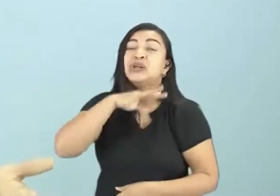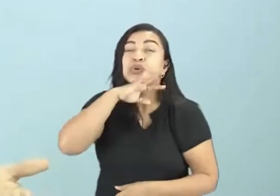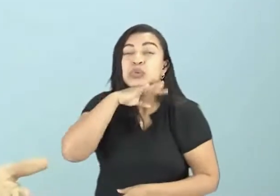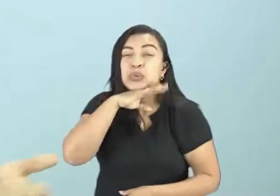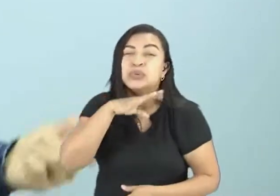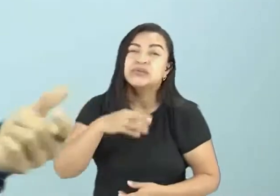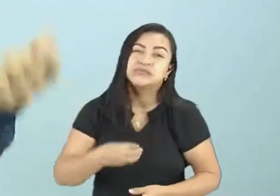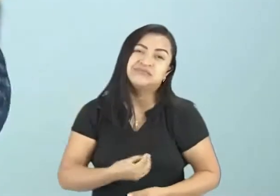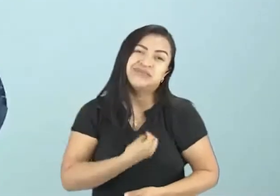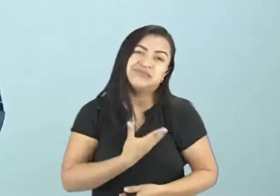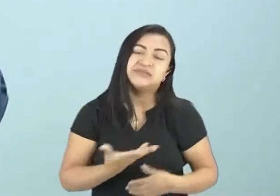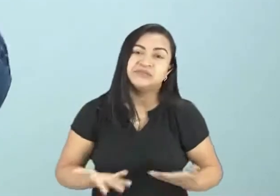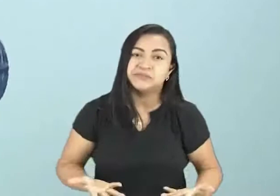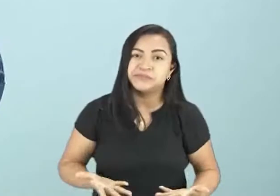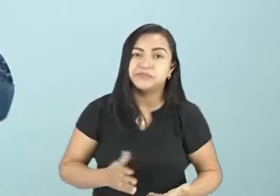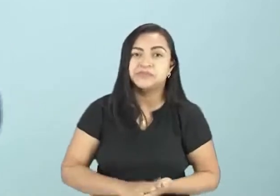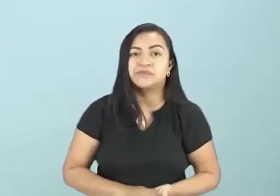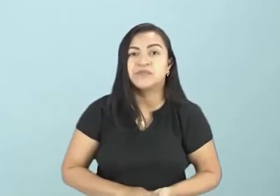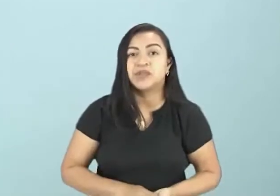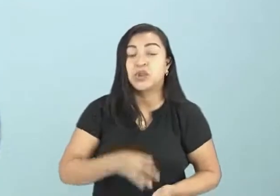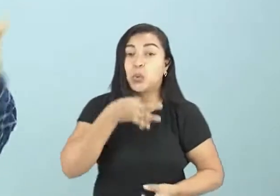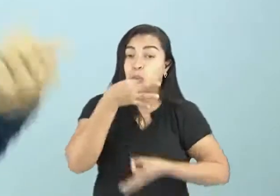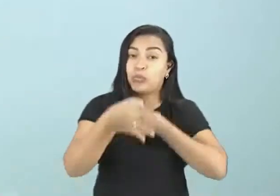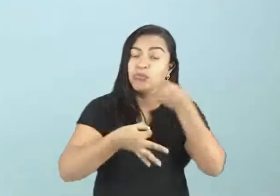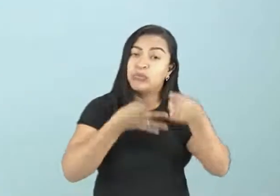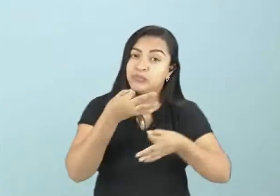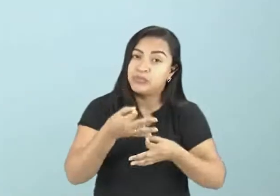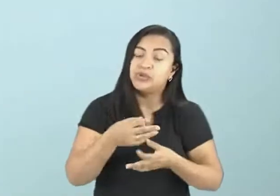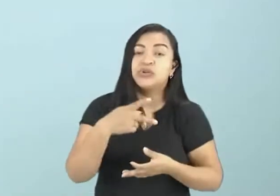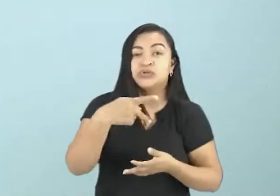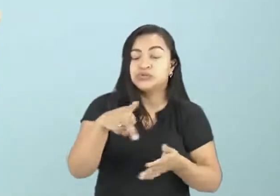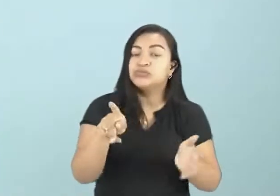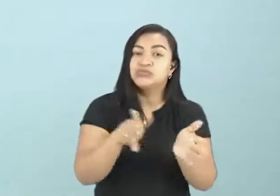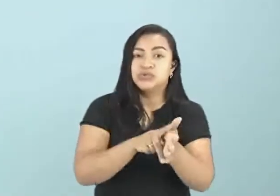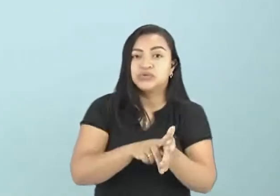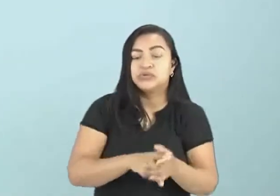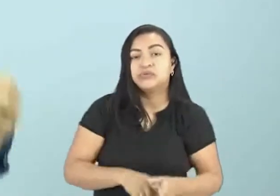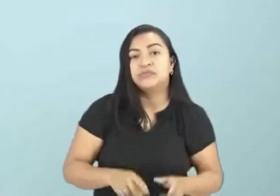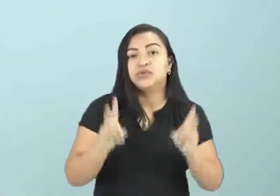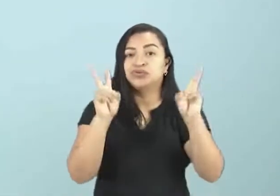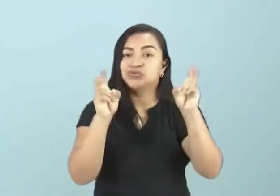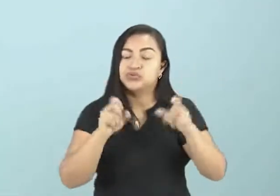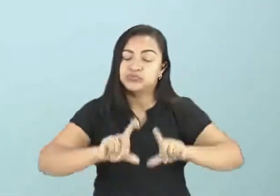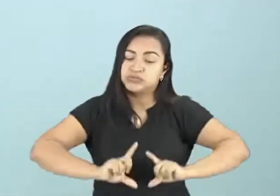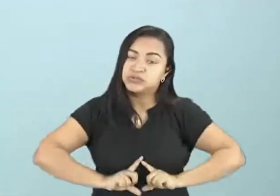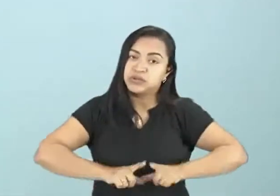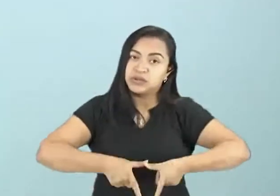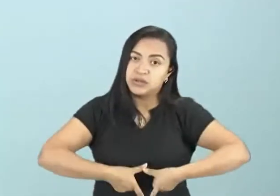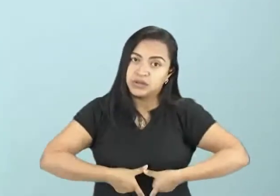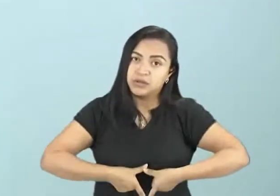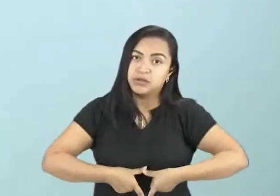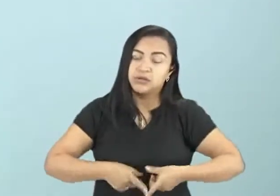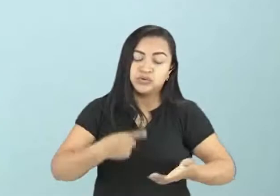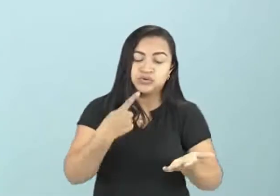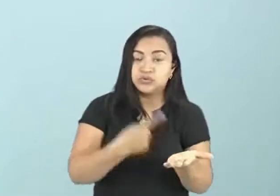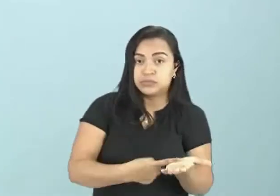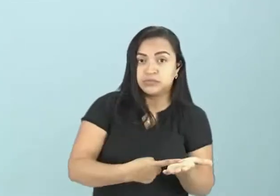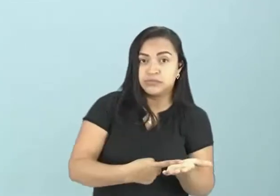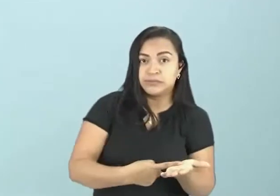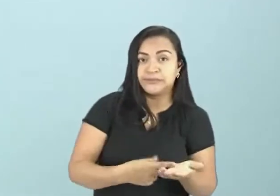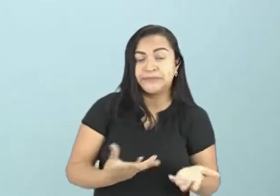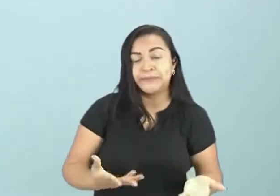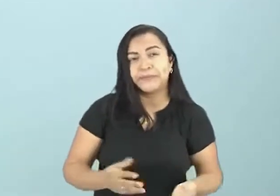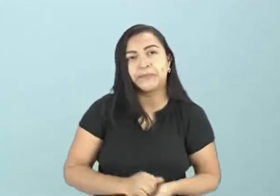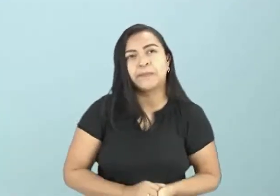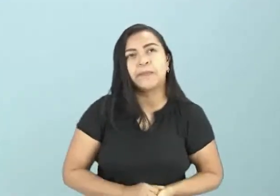uma opinião também, tá? Você pode ter sua opinião perante aos israelenses e situações de acordo.